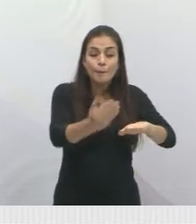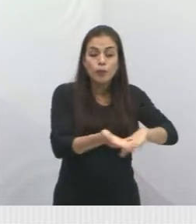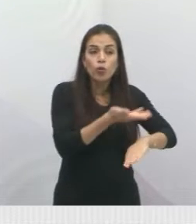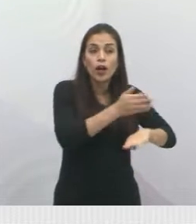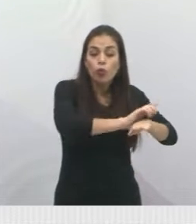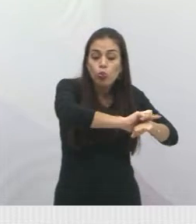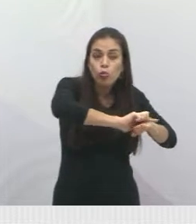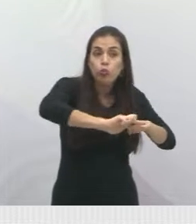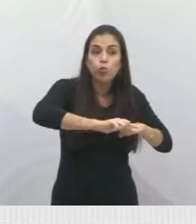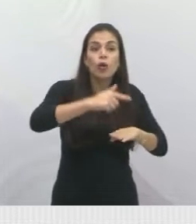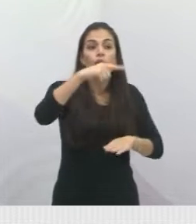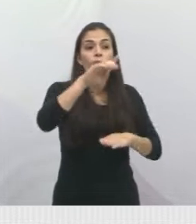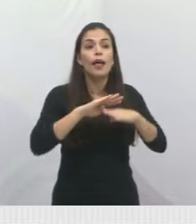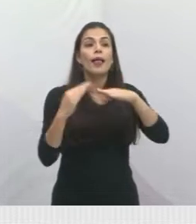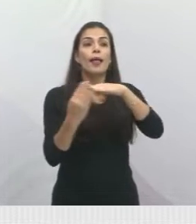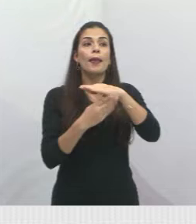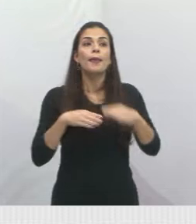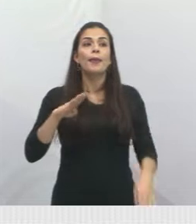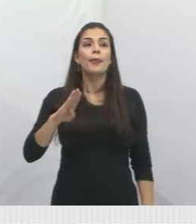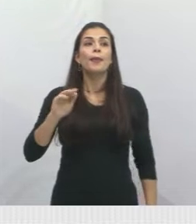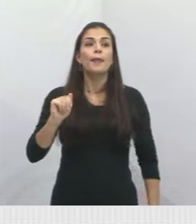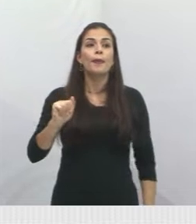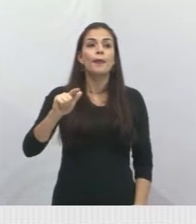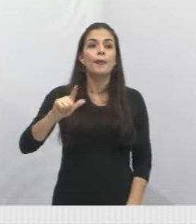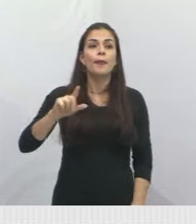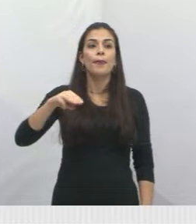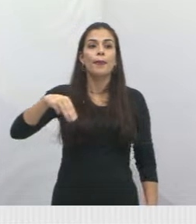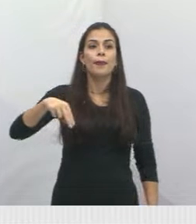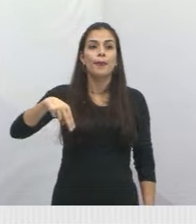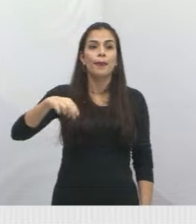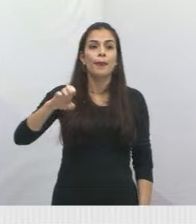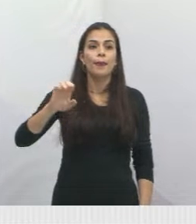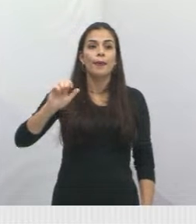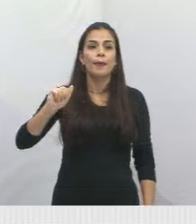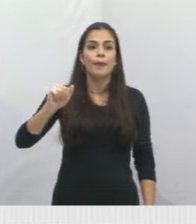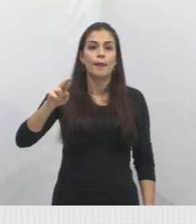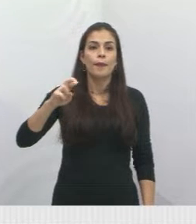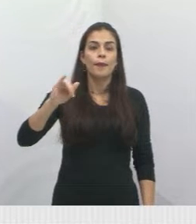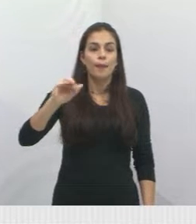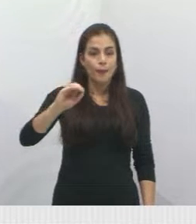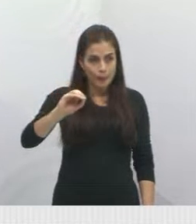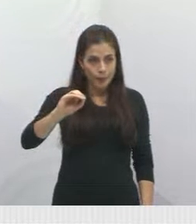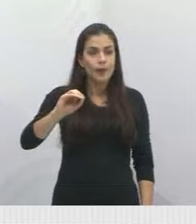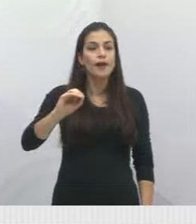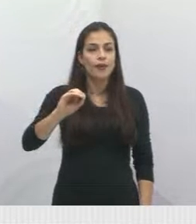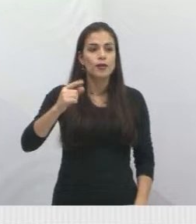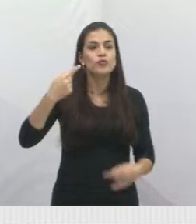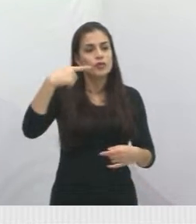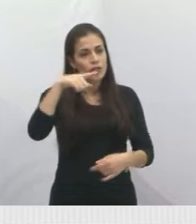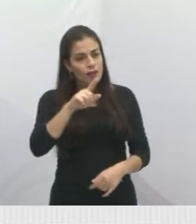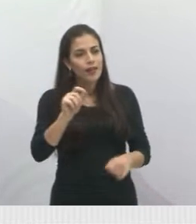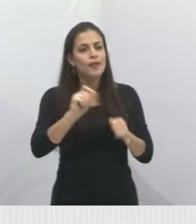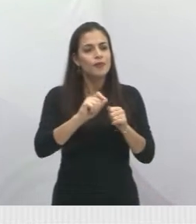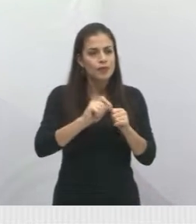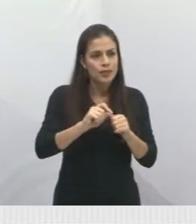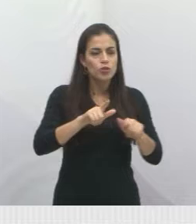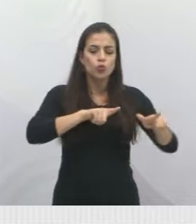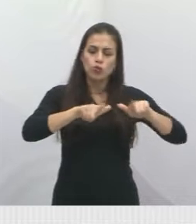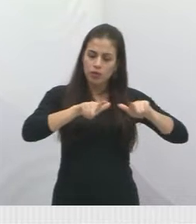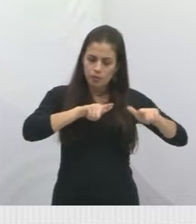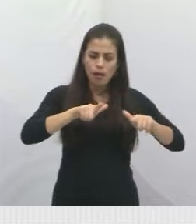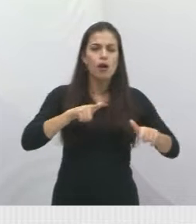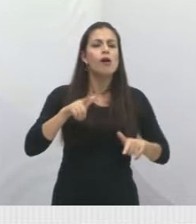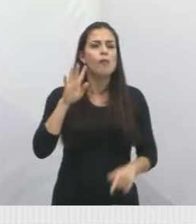Jardim, onde, juntamente com o Davi e a equipe, estão fazendo um trabalho bem bacana. Quero mandar um abraço ao